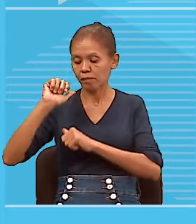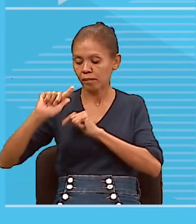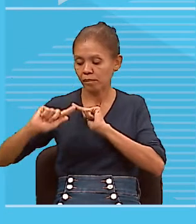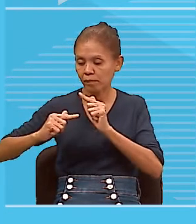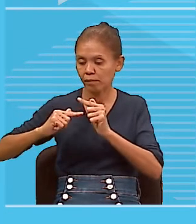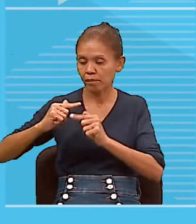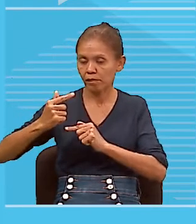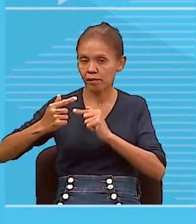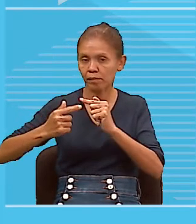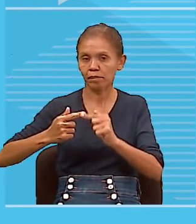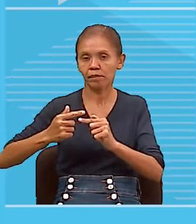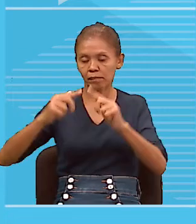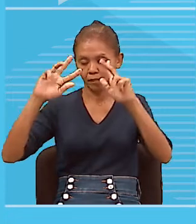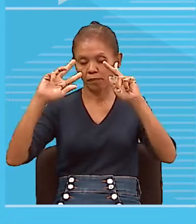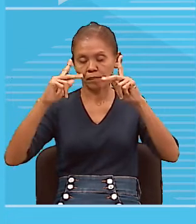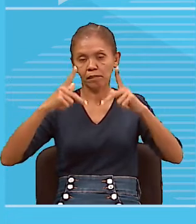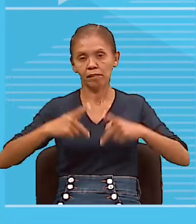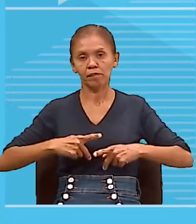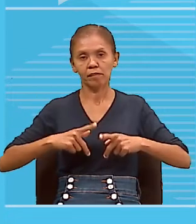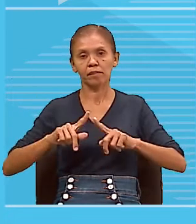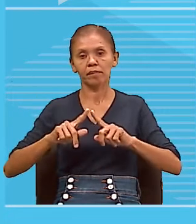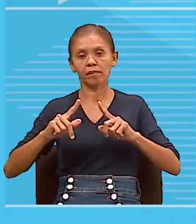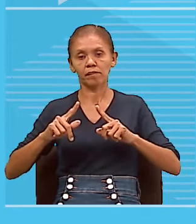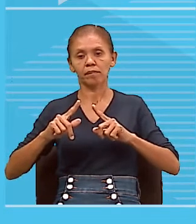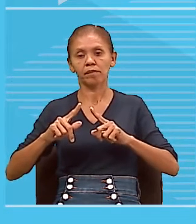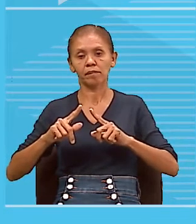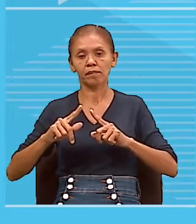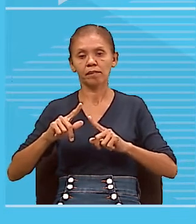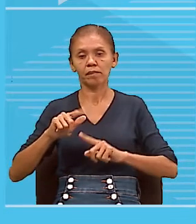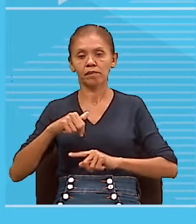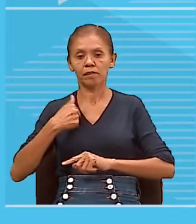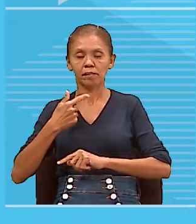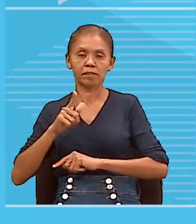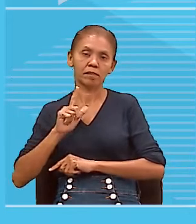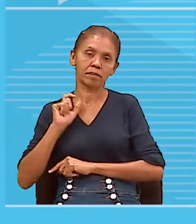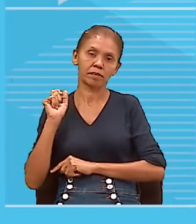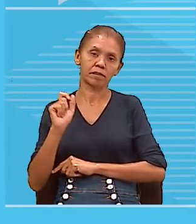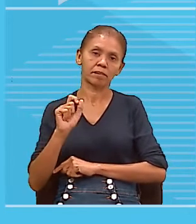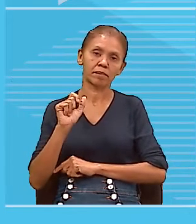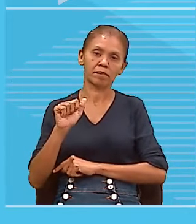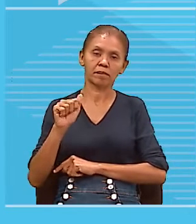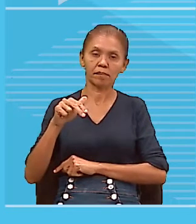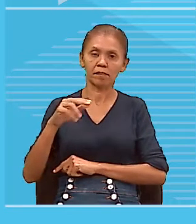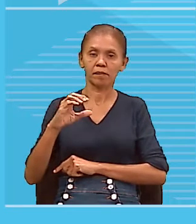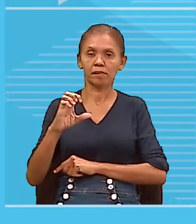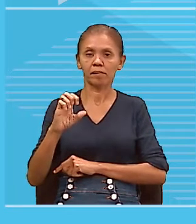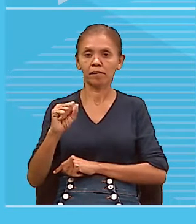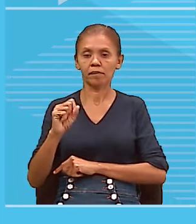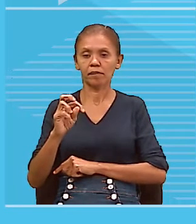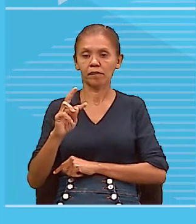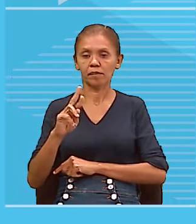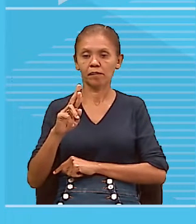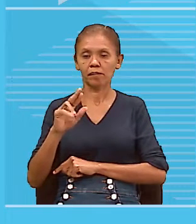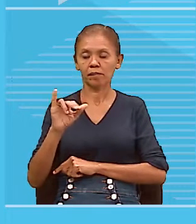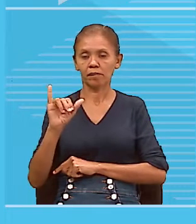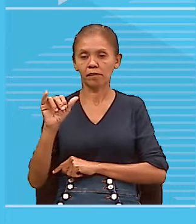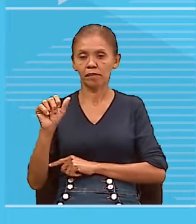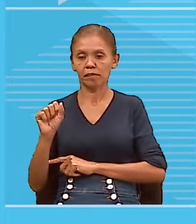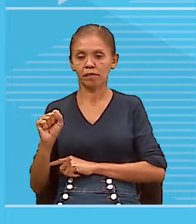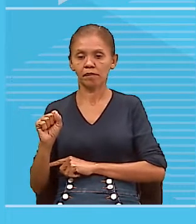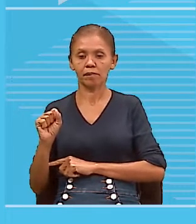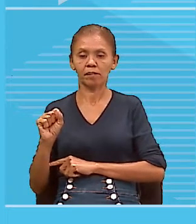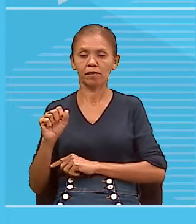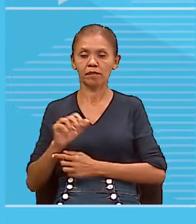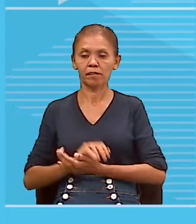para esse grupo né Nós temos ancestrais em comum tá bom não apareceu de novo Jack talvez